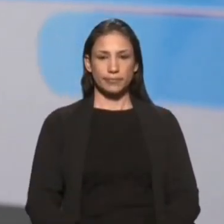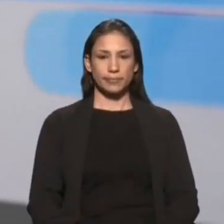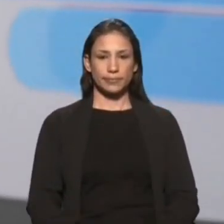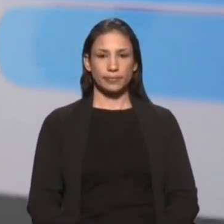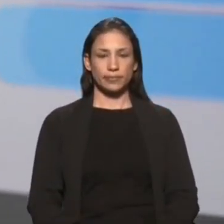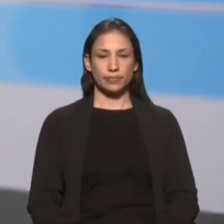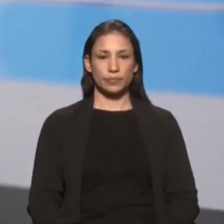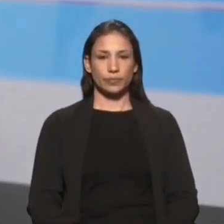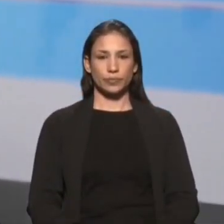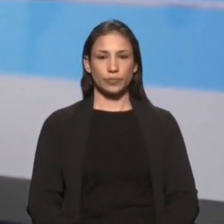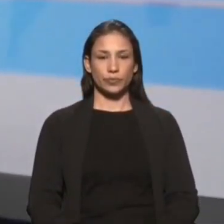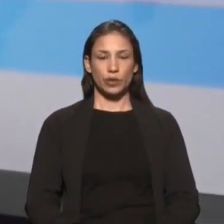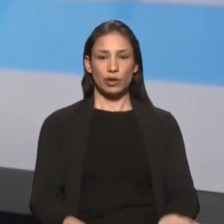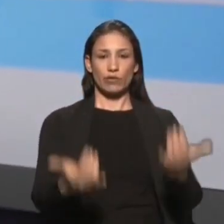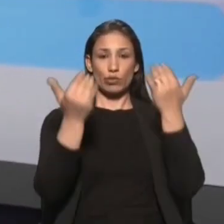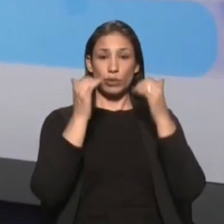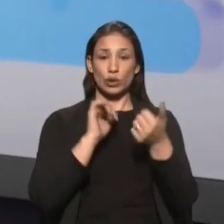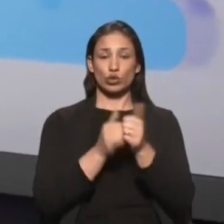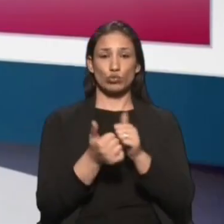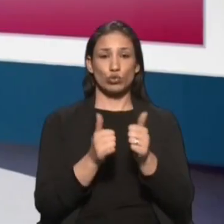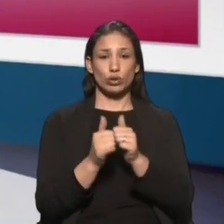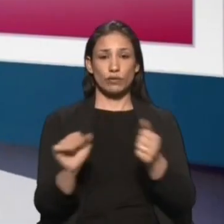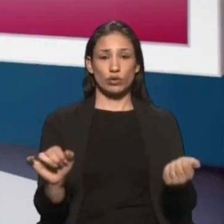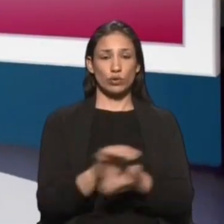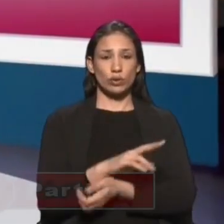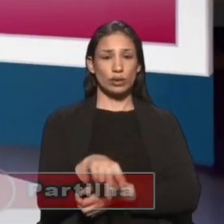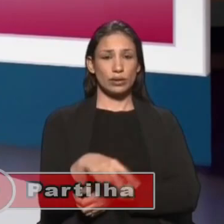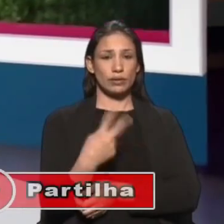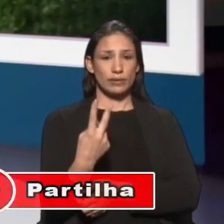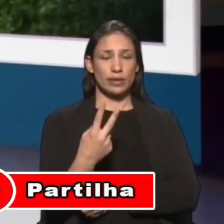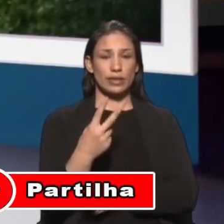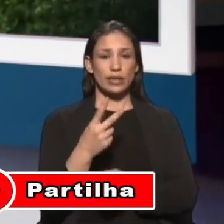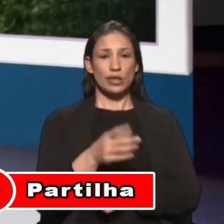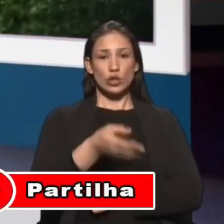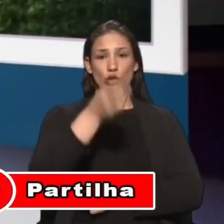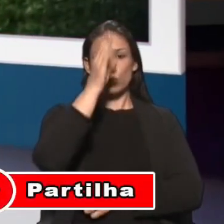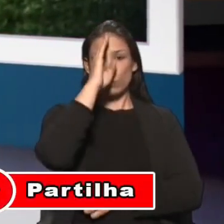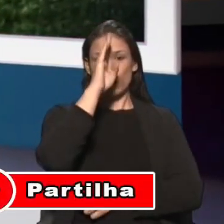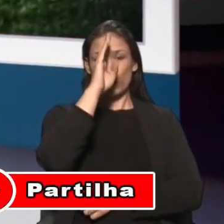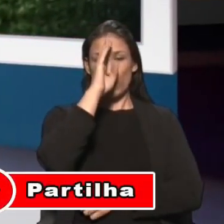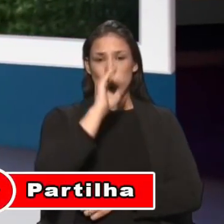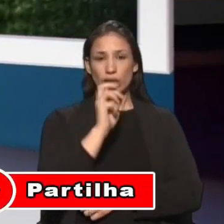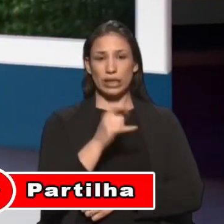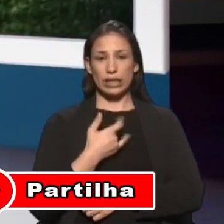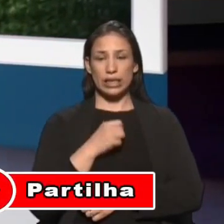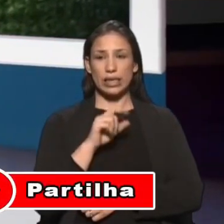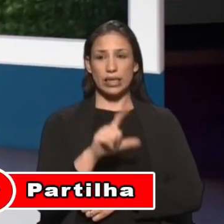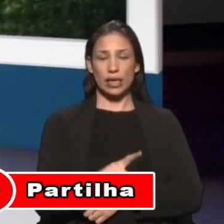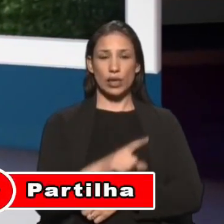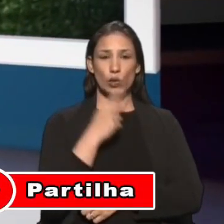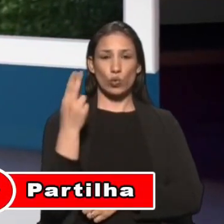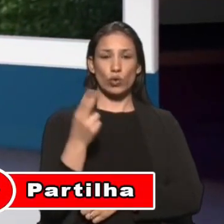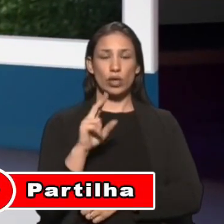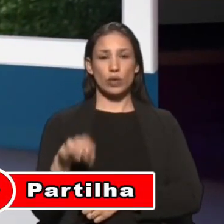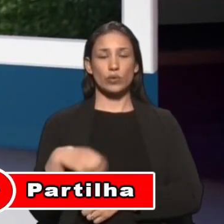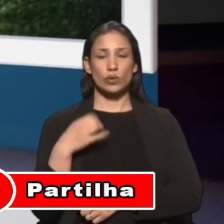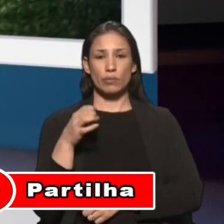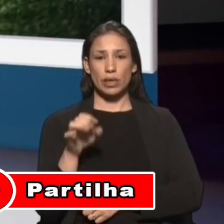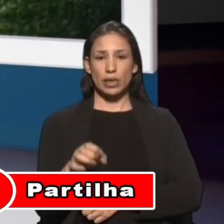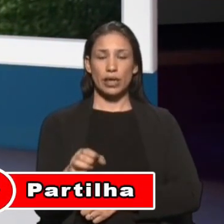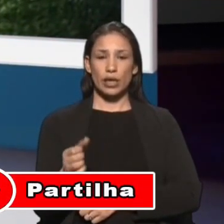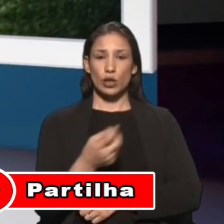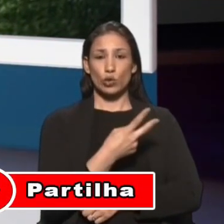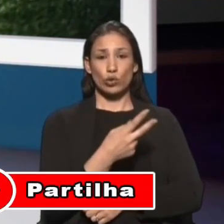Avançamos agora para a informação desportiva neste telejornal. O Sporting Ideal venceu o União Miquelense por 2-0 num jogo em atraso